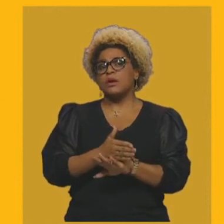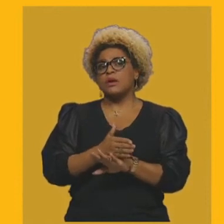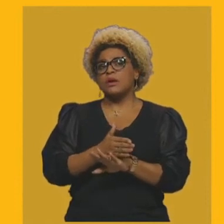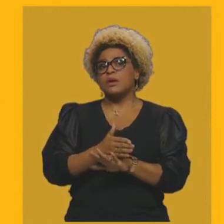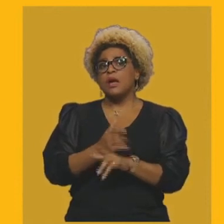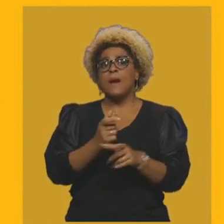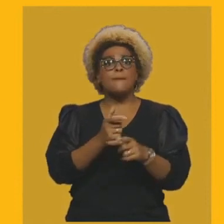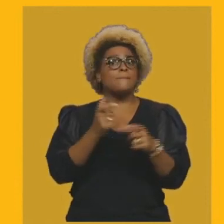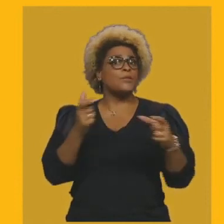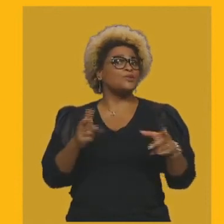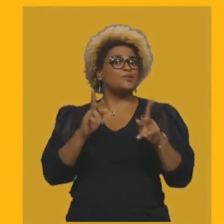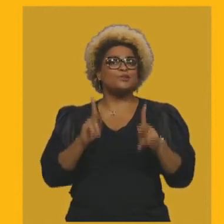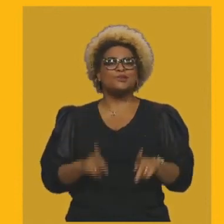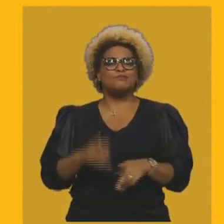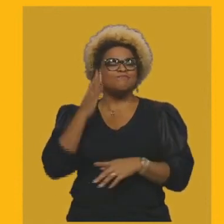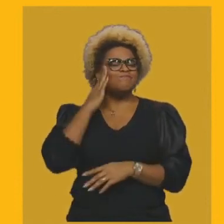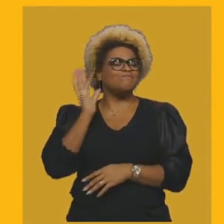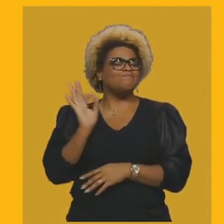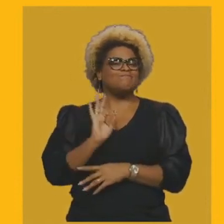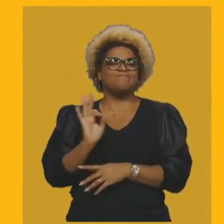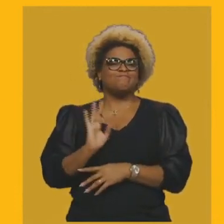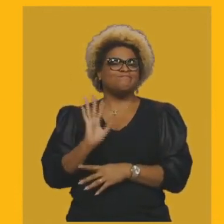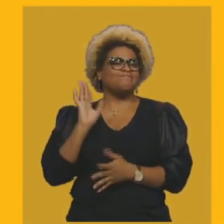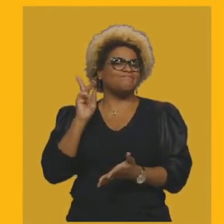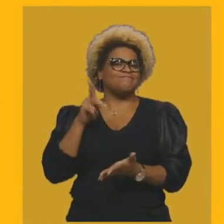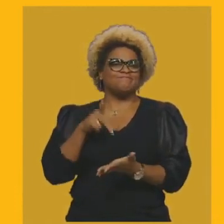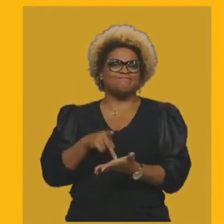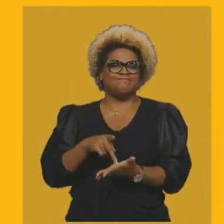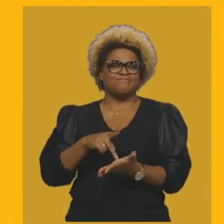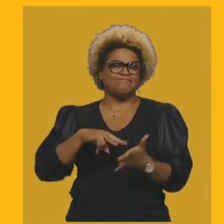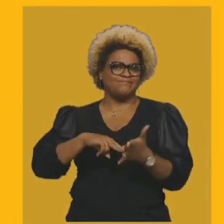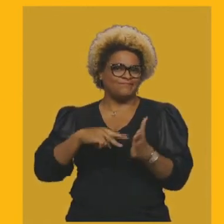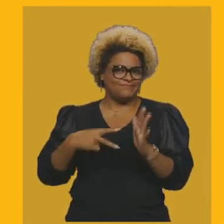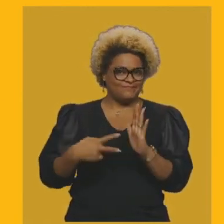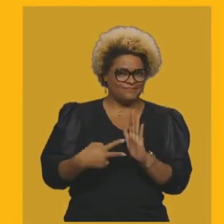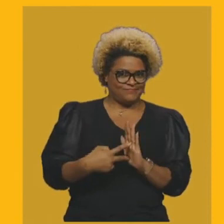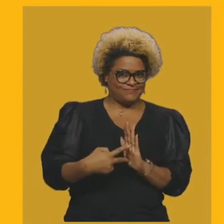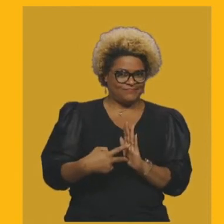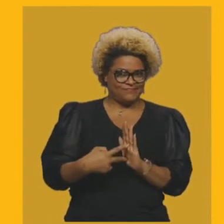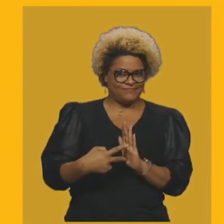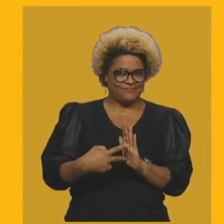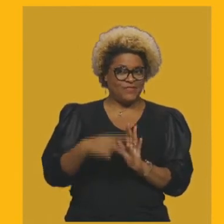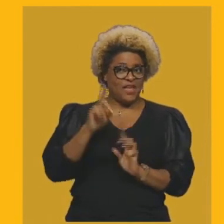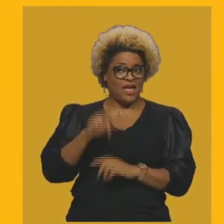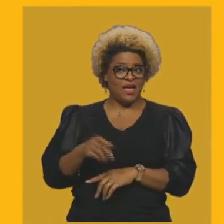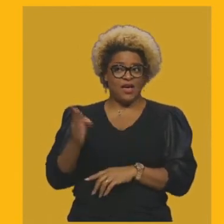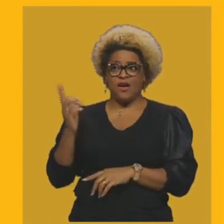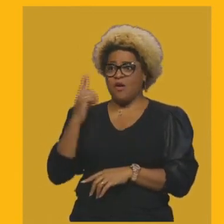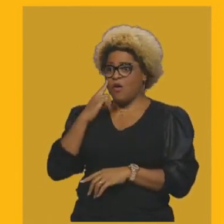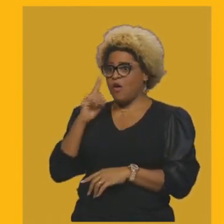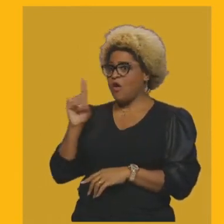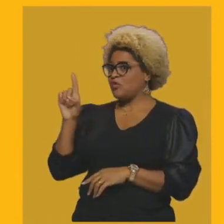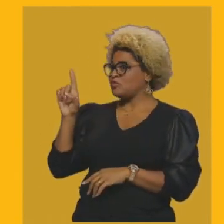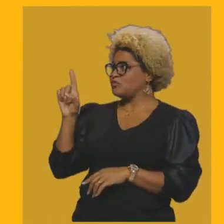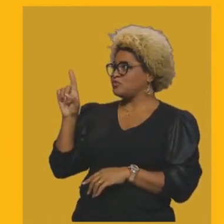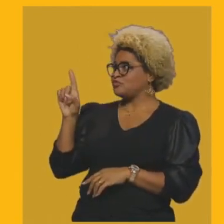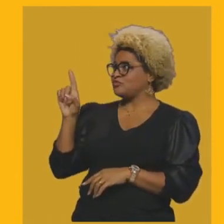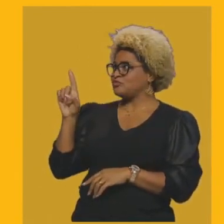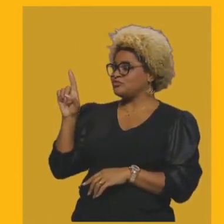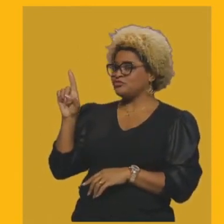saiba o seu real significado, que é o curto-circuito. Quantas vezes você já não ouviu